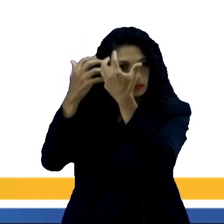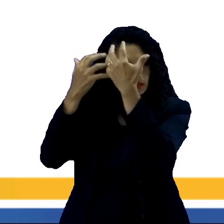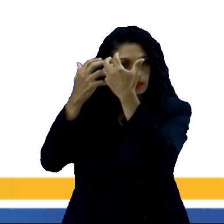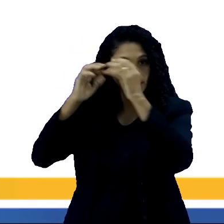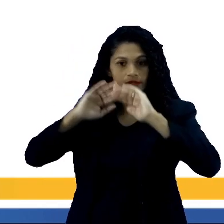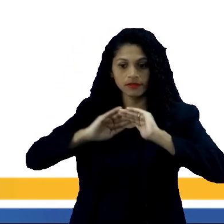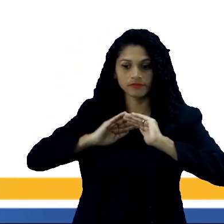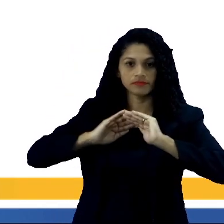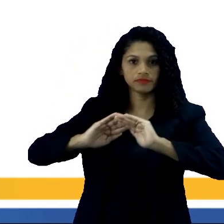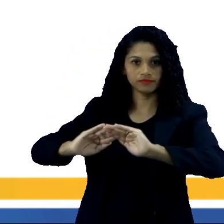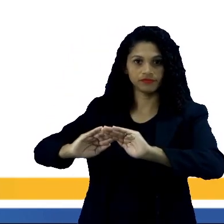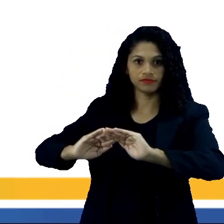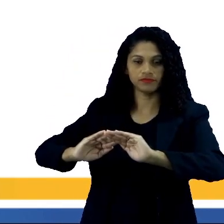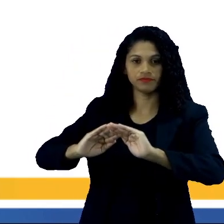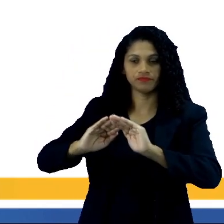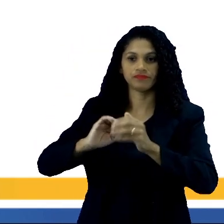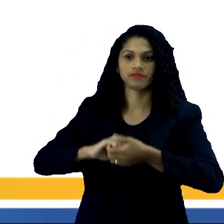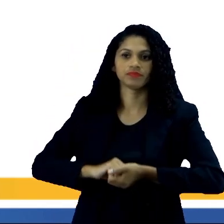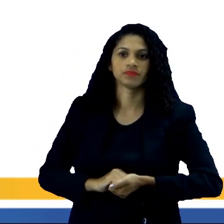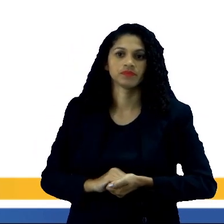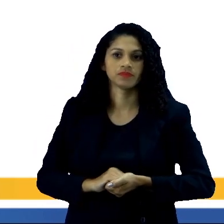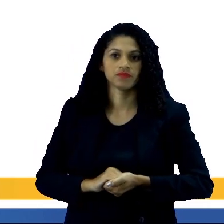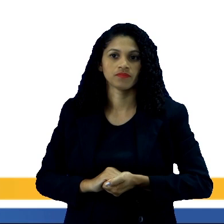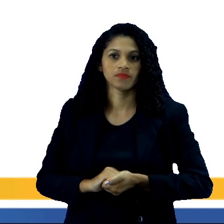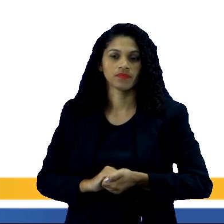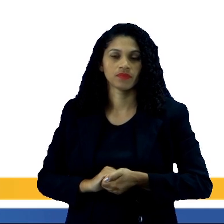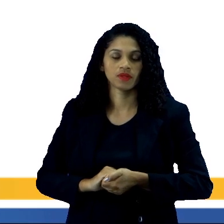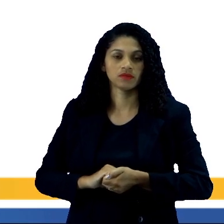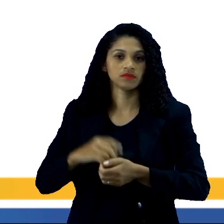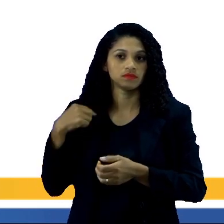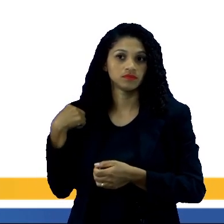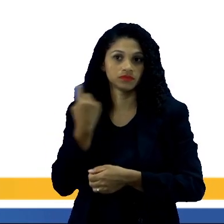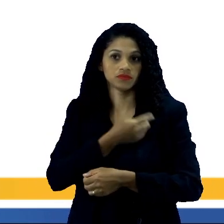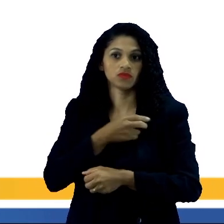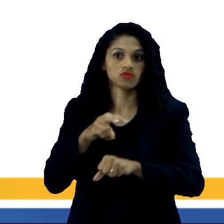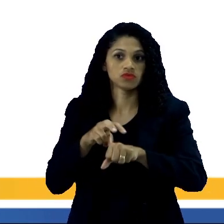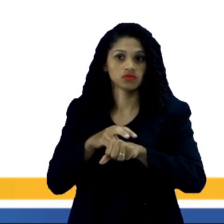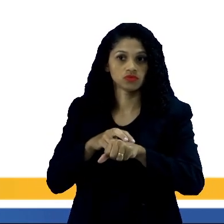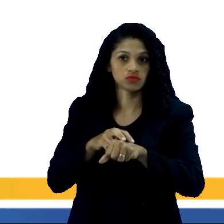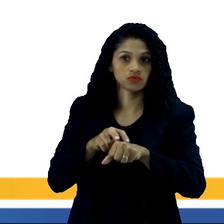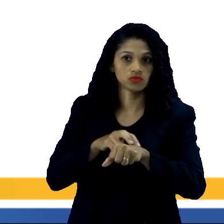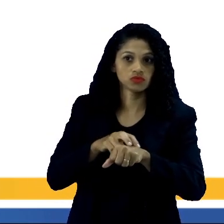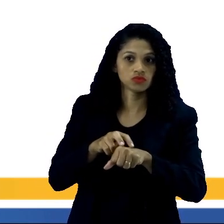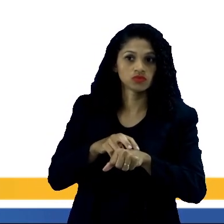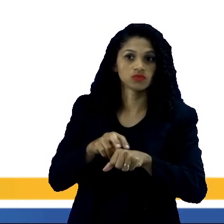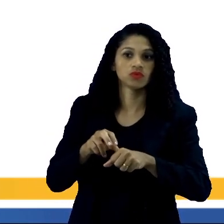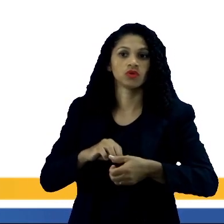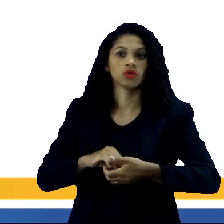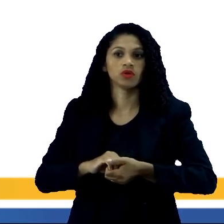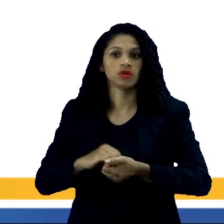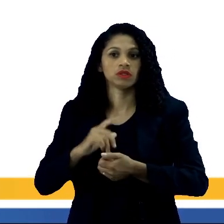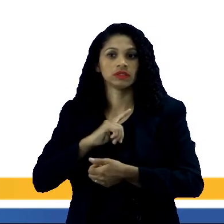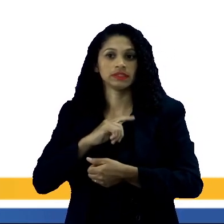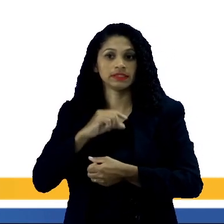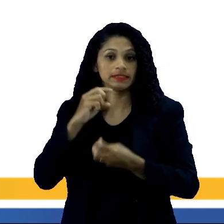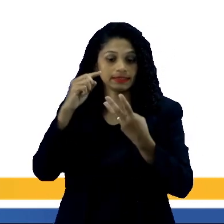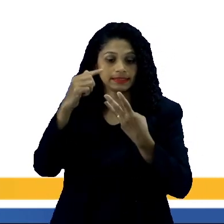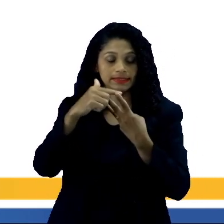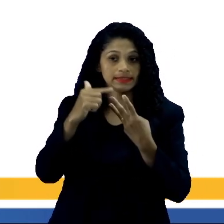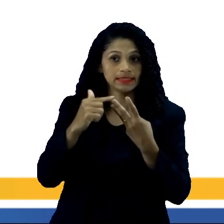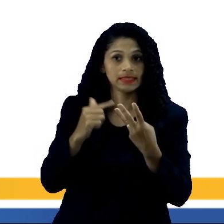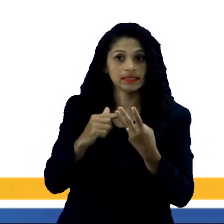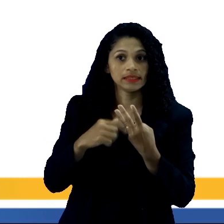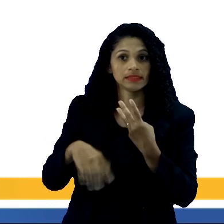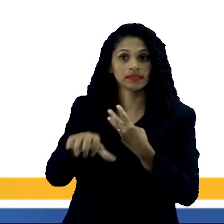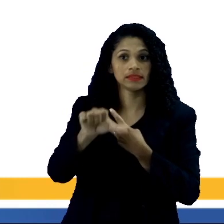afastamento. E aí os nossos nervos, nós vamos ter os 3 tipos: sensitivos, motores e mistos.